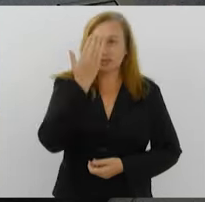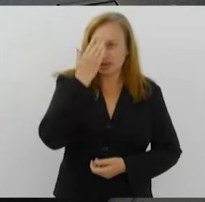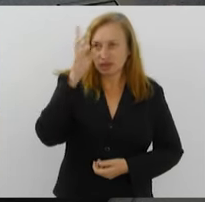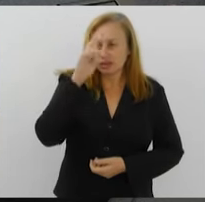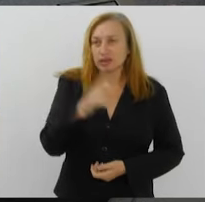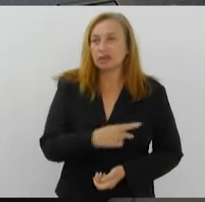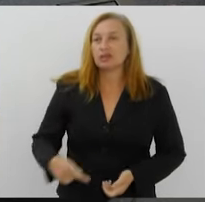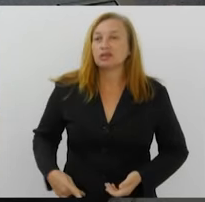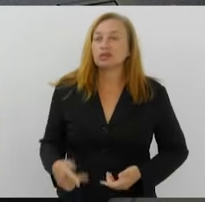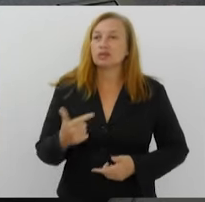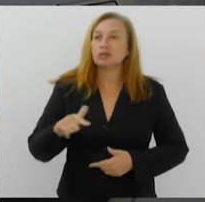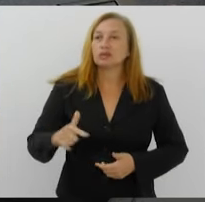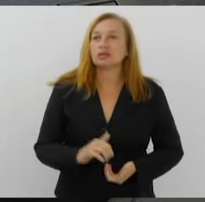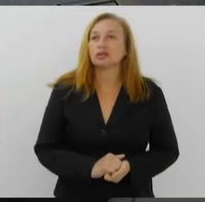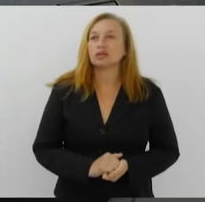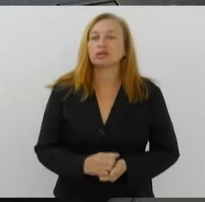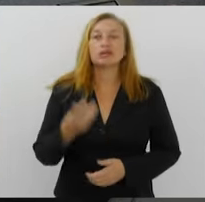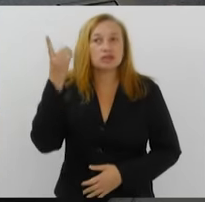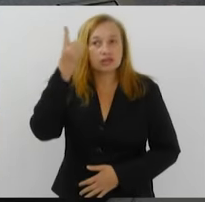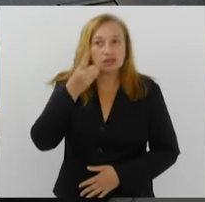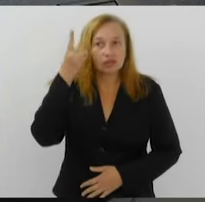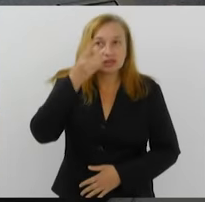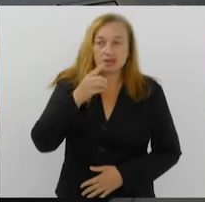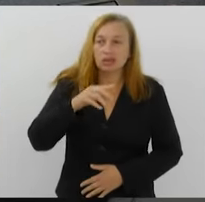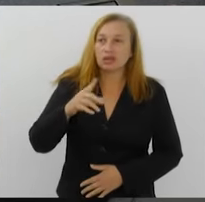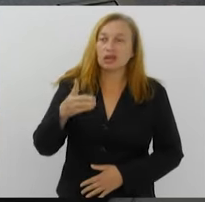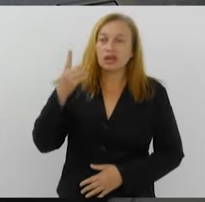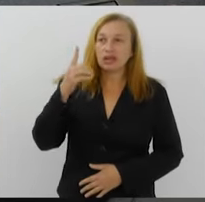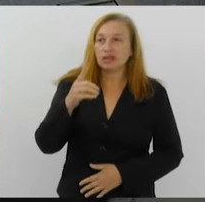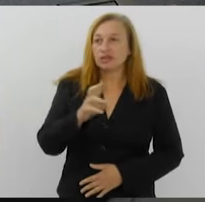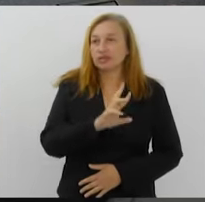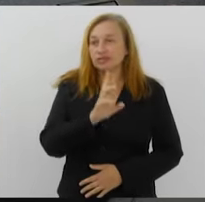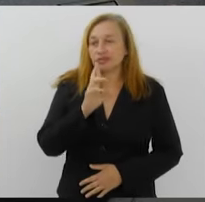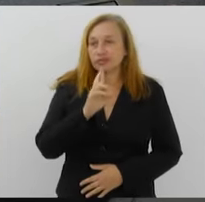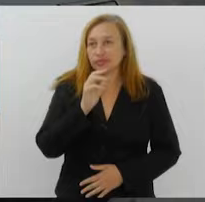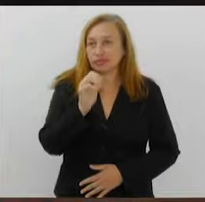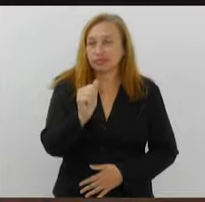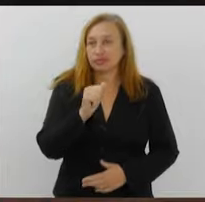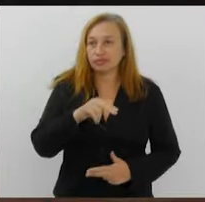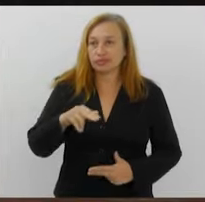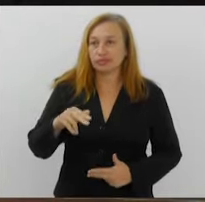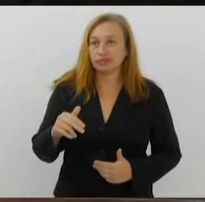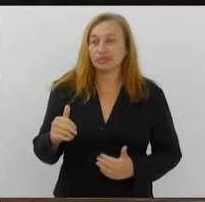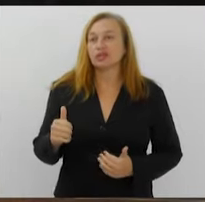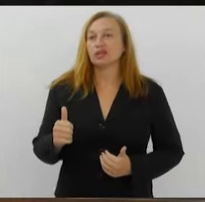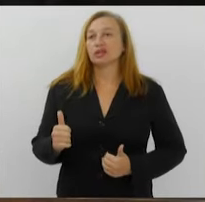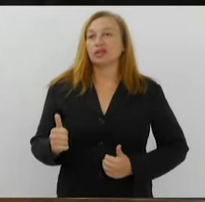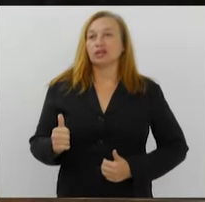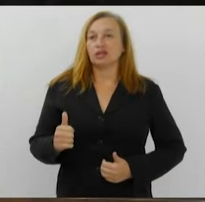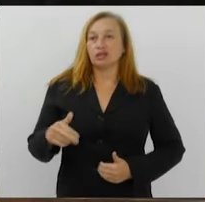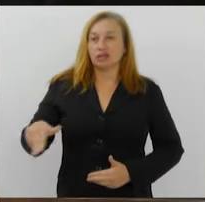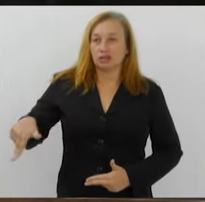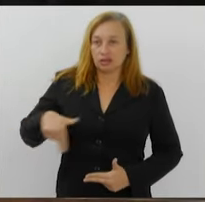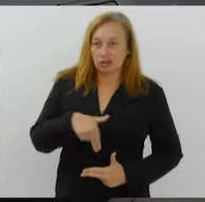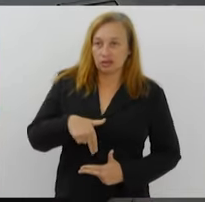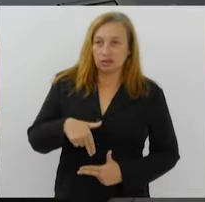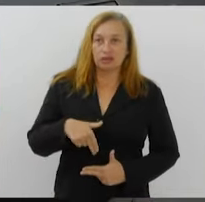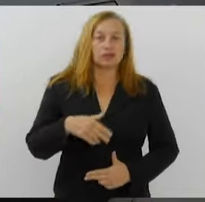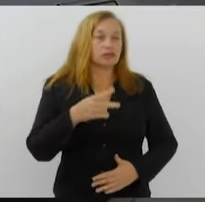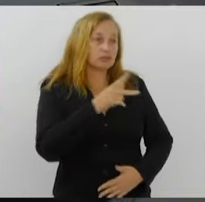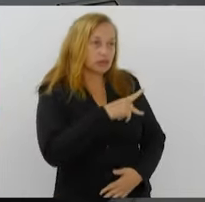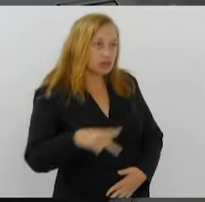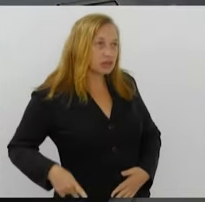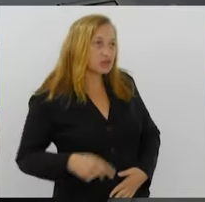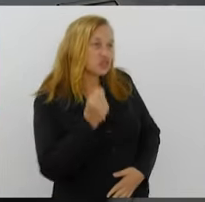Próximo orador escrito, deputado Rodrigo Amorim. Vossa Excelência dispõe de 10 minutos. Senhor presidente Giovanni Ratinho,